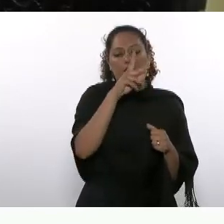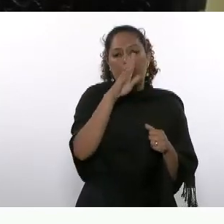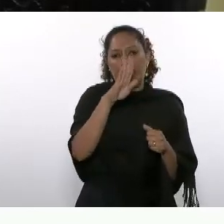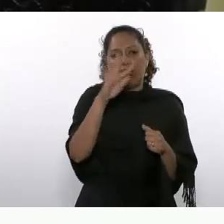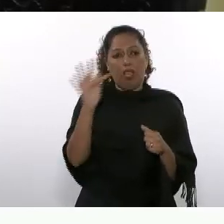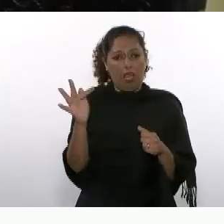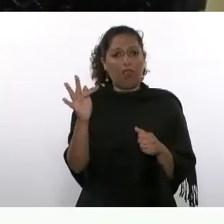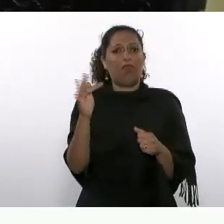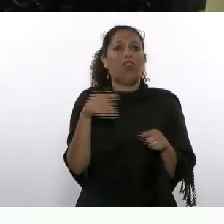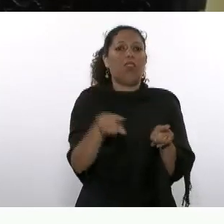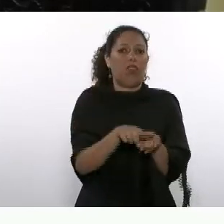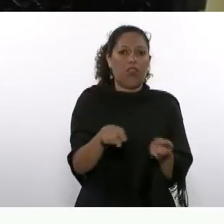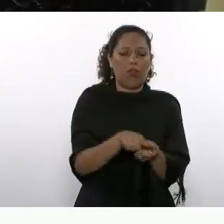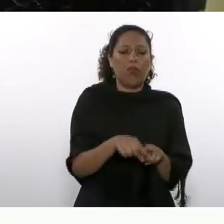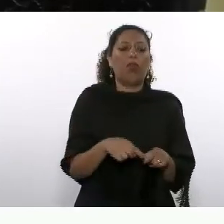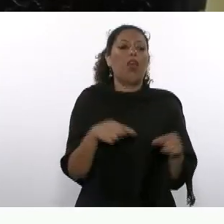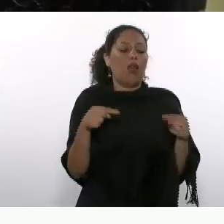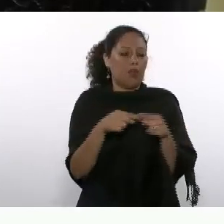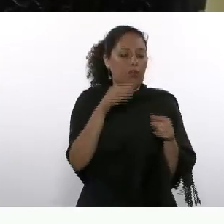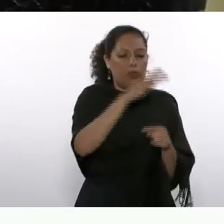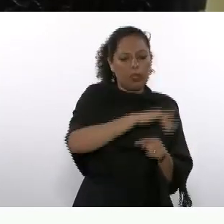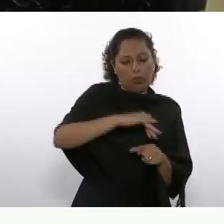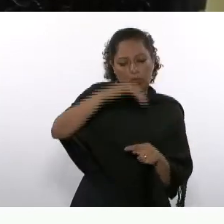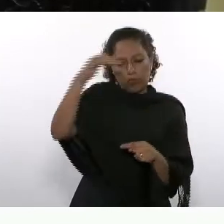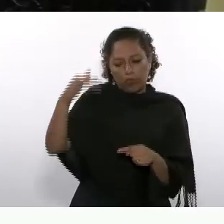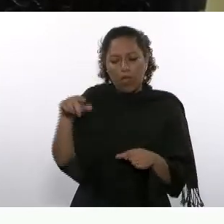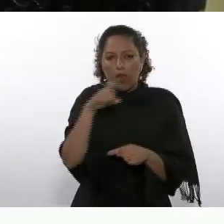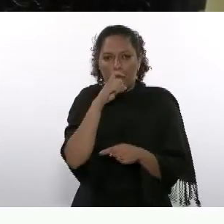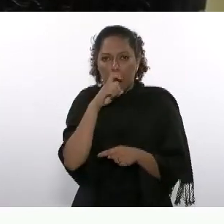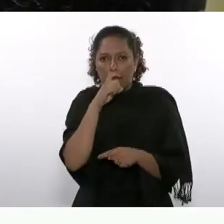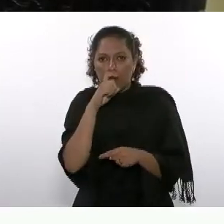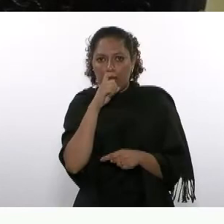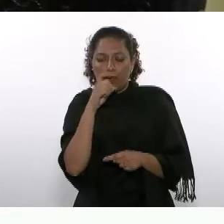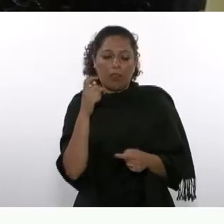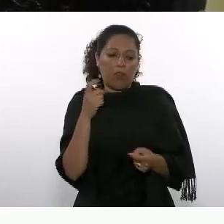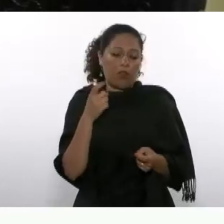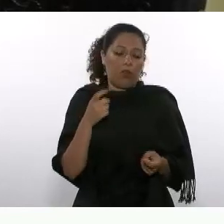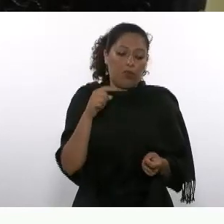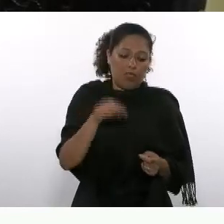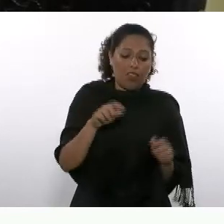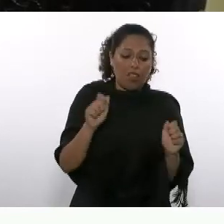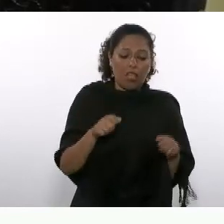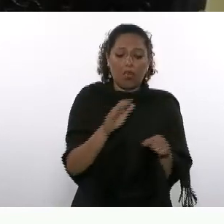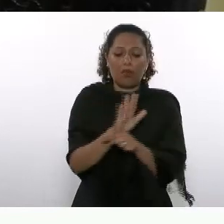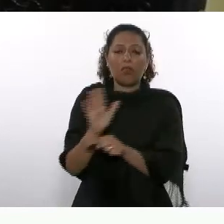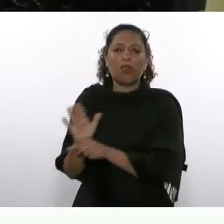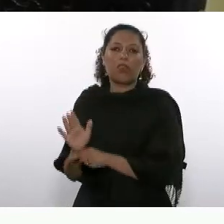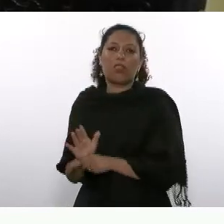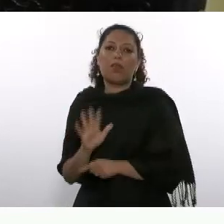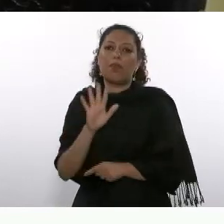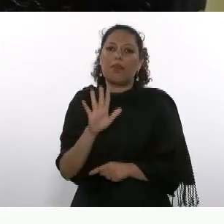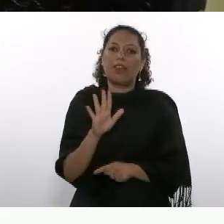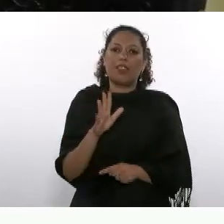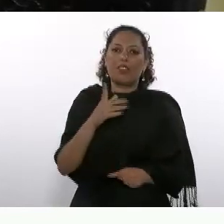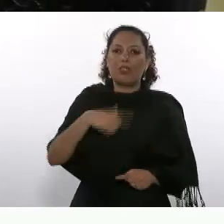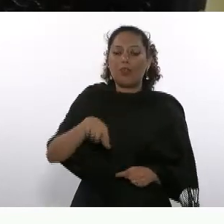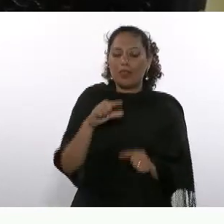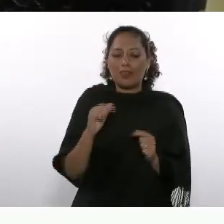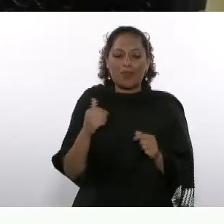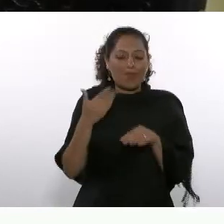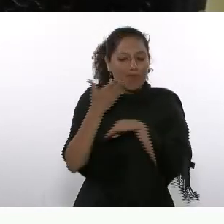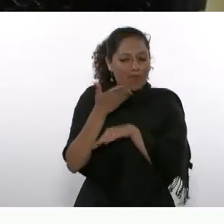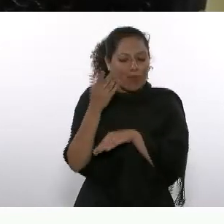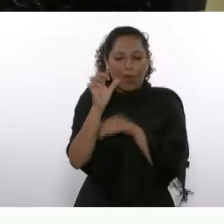um potencial tremendo na região serrana para o turismo, pode ser a Campos do Jordão do Rio de Janeiro. No entanto, a gente explora muito